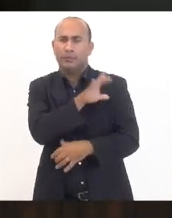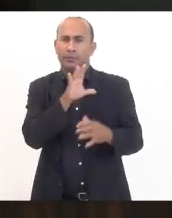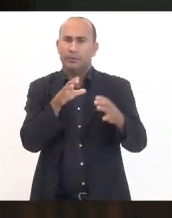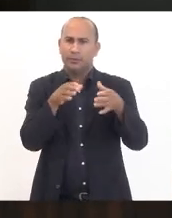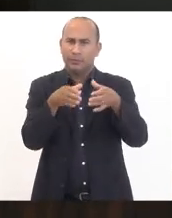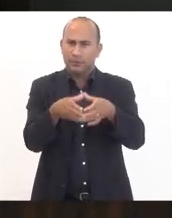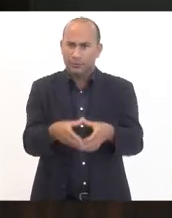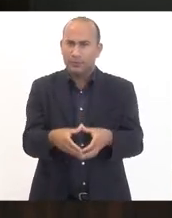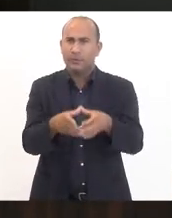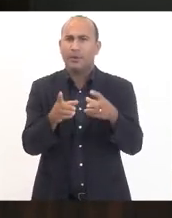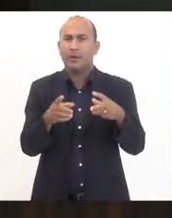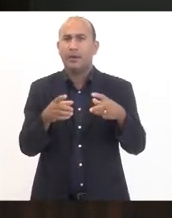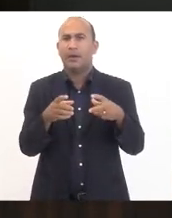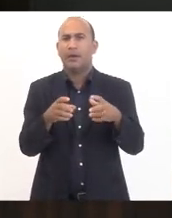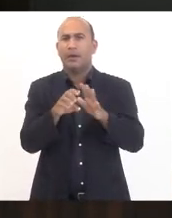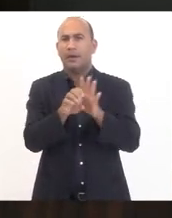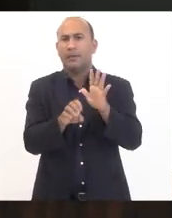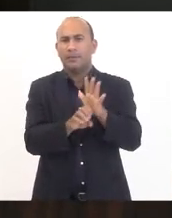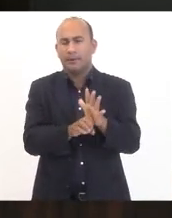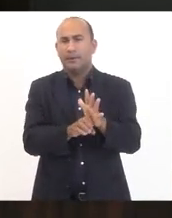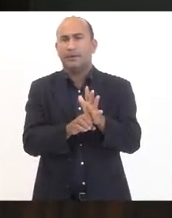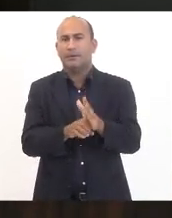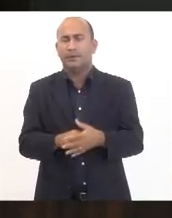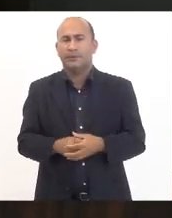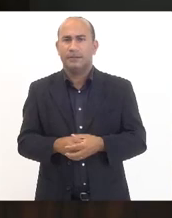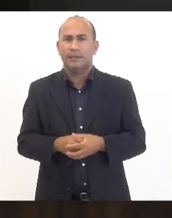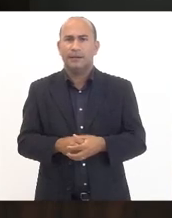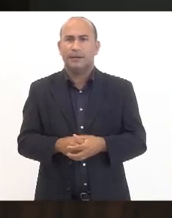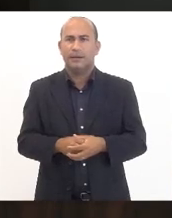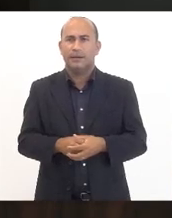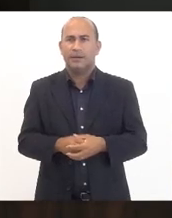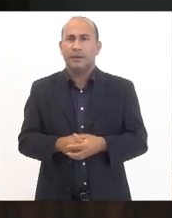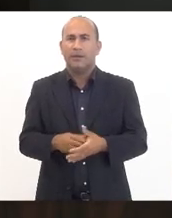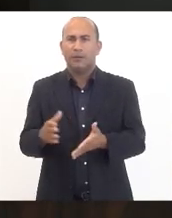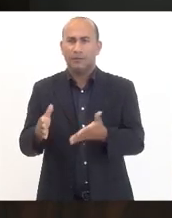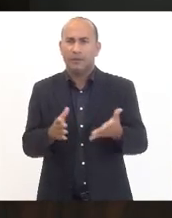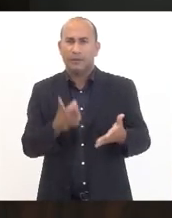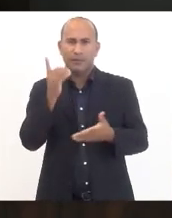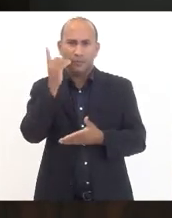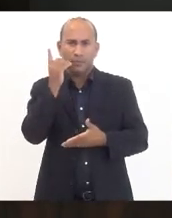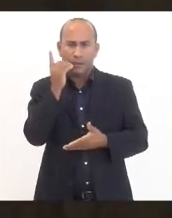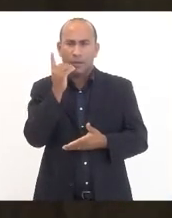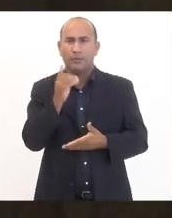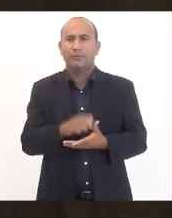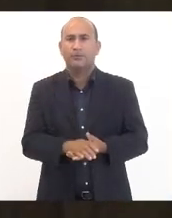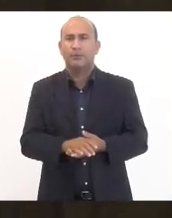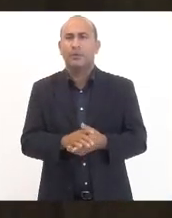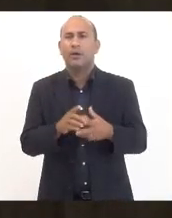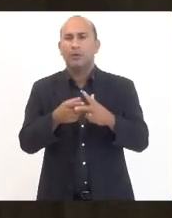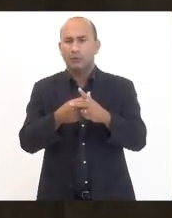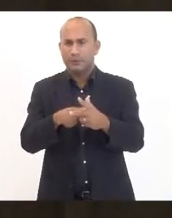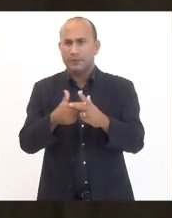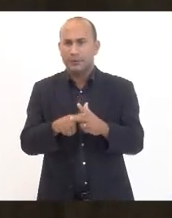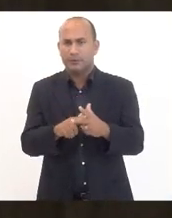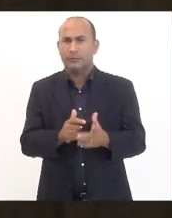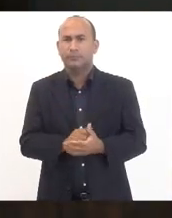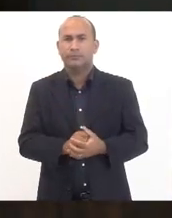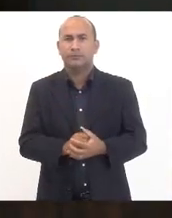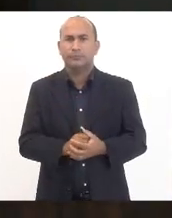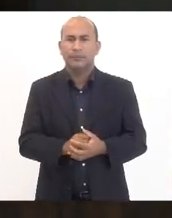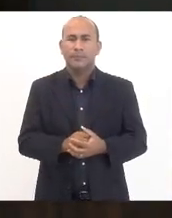da Comissão de Emendas Condicionais e Vetos. Como convido o deputado Rosenberg, ex, para emitir o parecer. Pela manutenção, presidente.